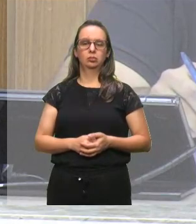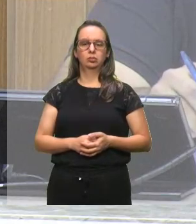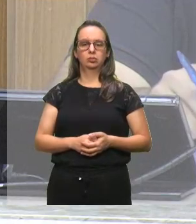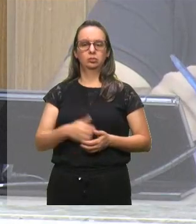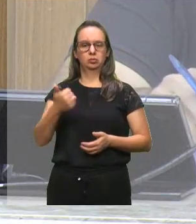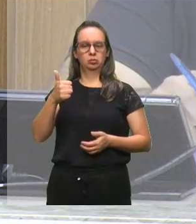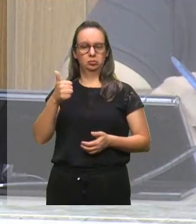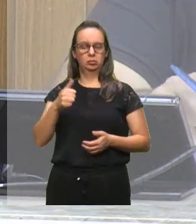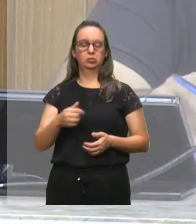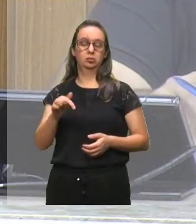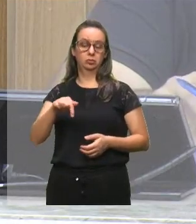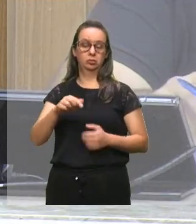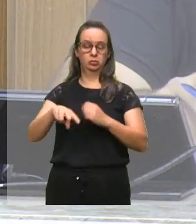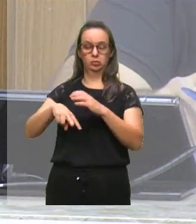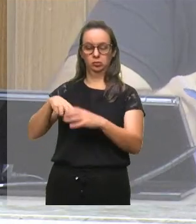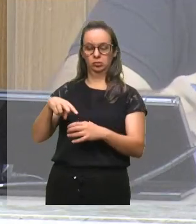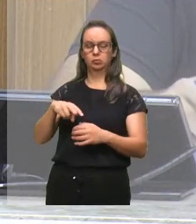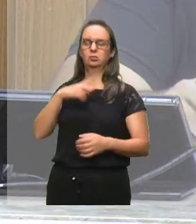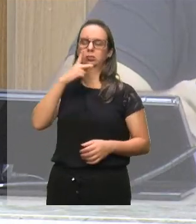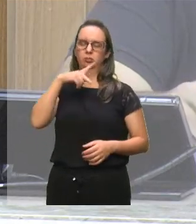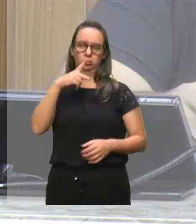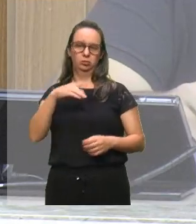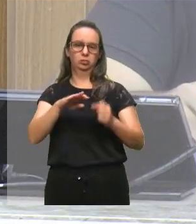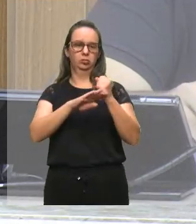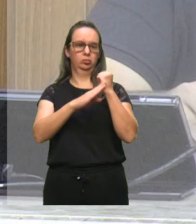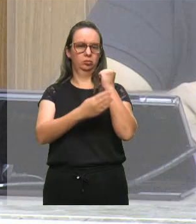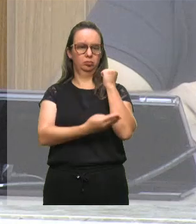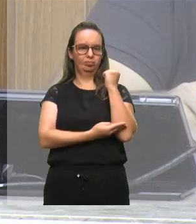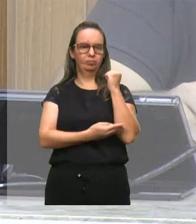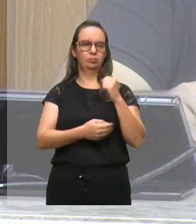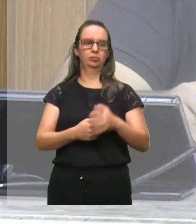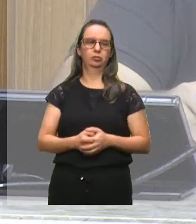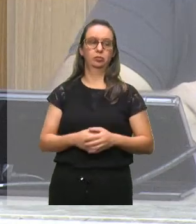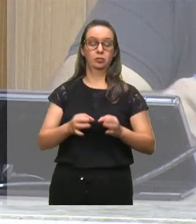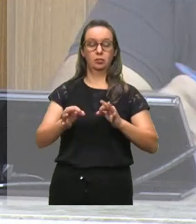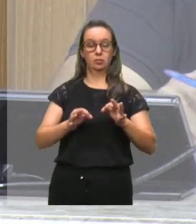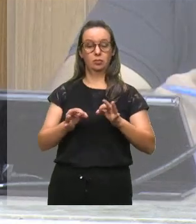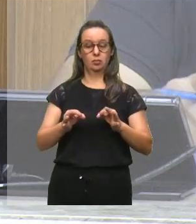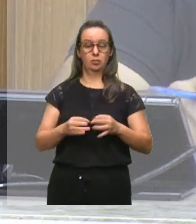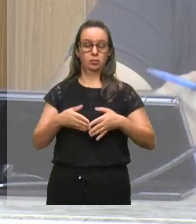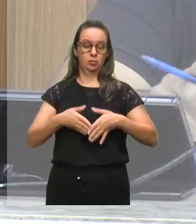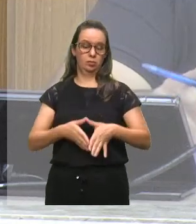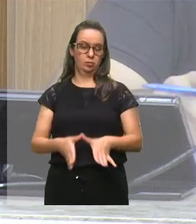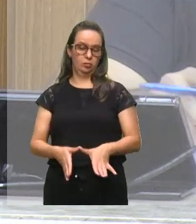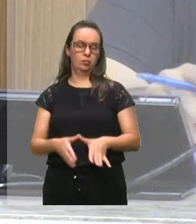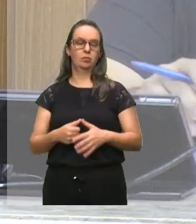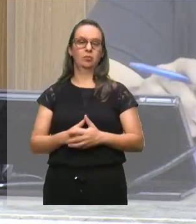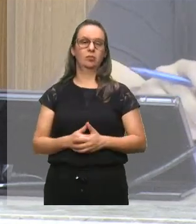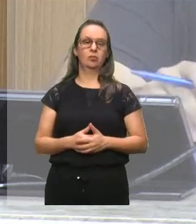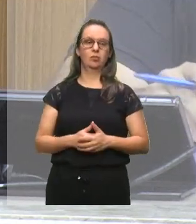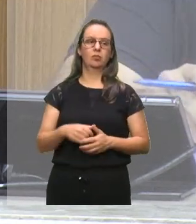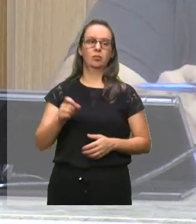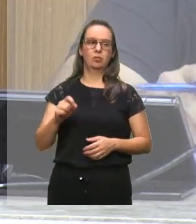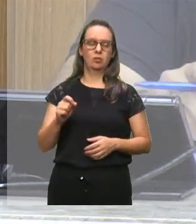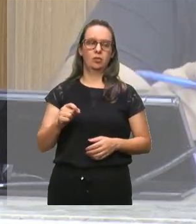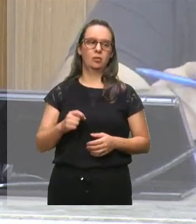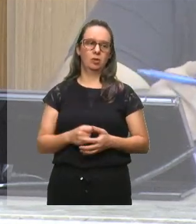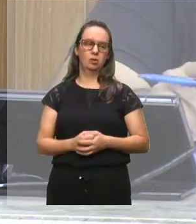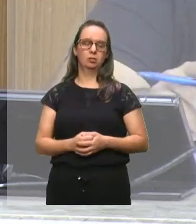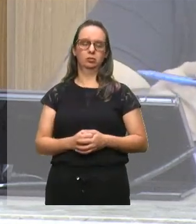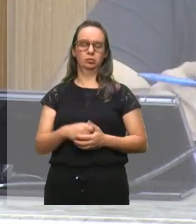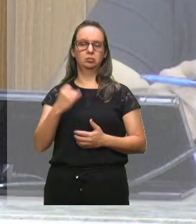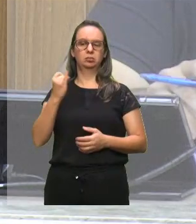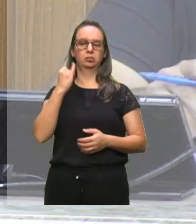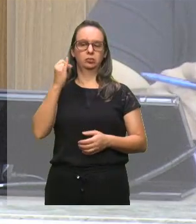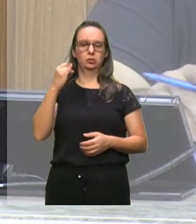né, do pré-natal, que hoje realmente deixa a desejar, e eu acho que tudo isso vai evitar custos lá na média e